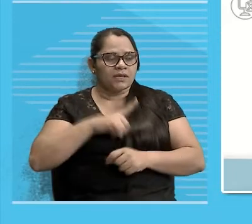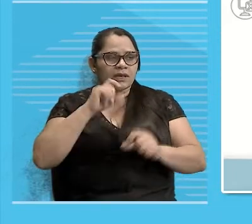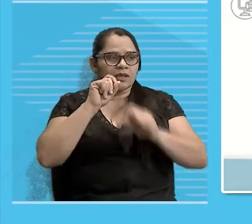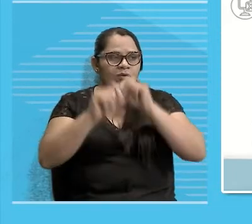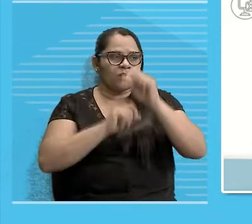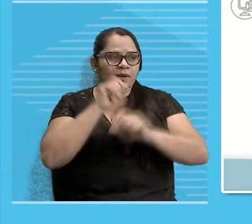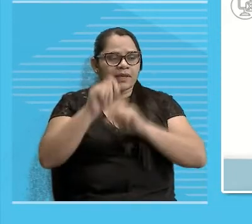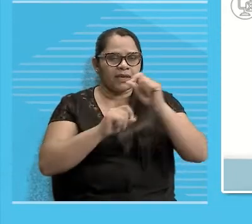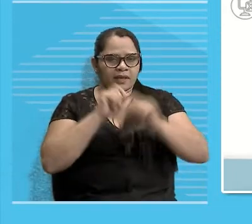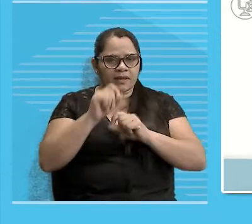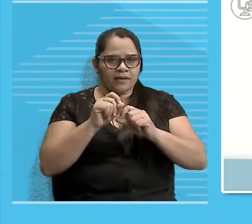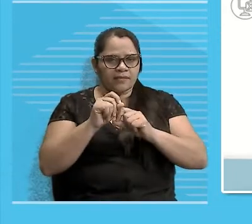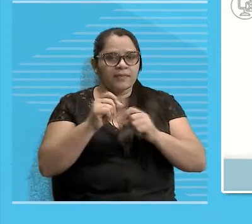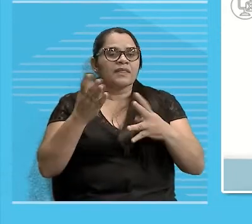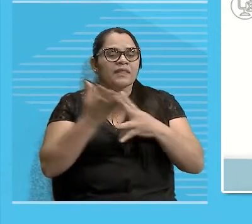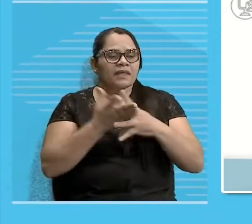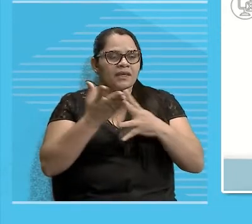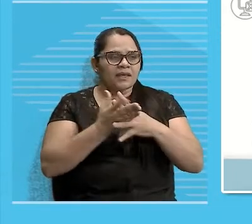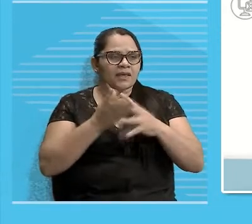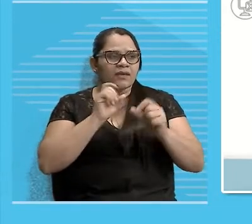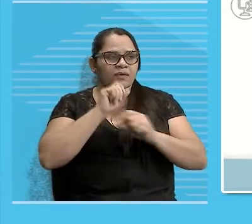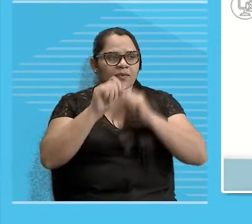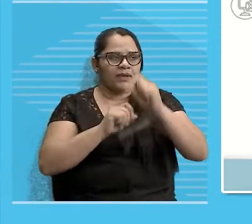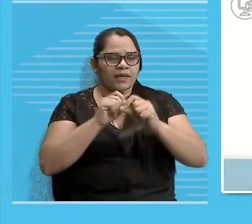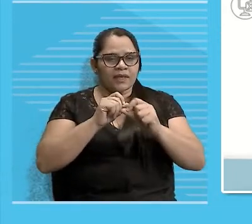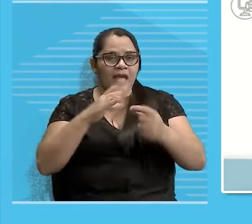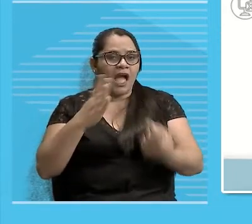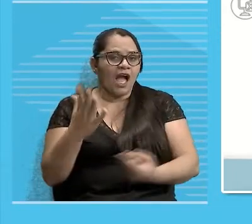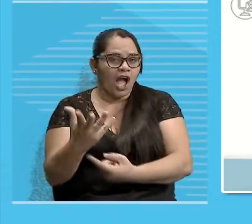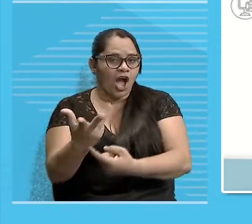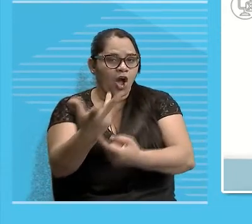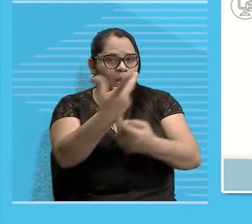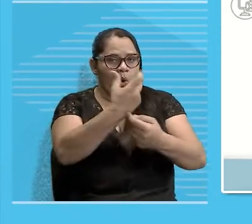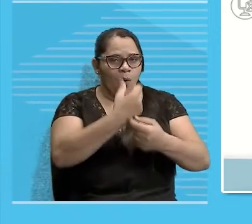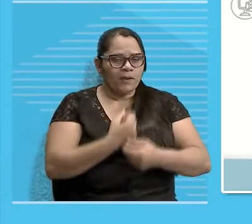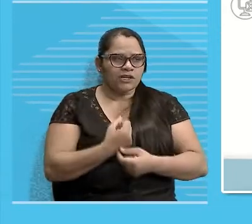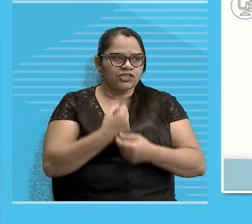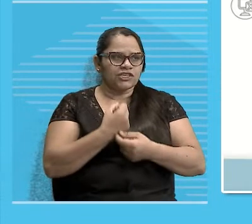uma instabilidade. A obra, ela está